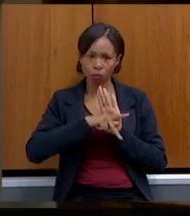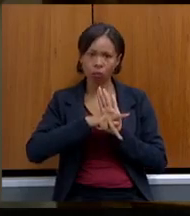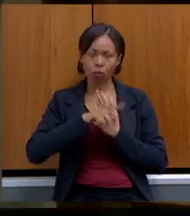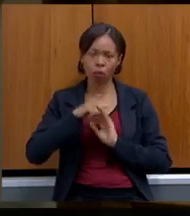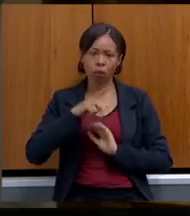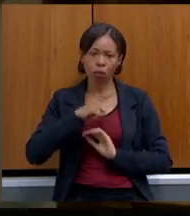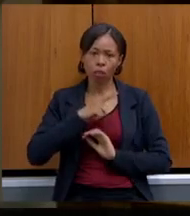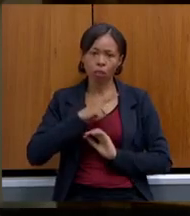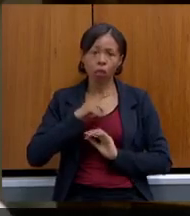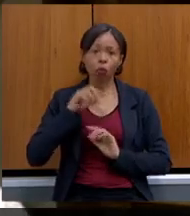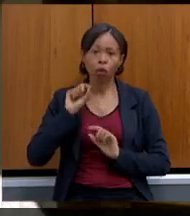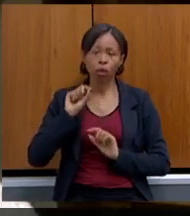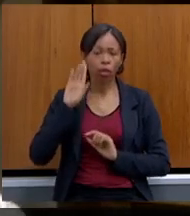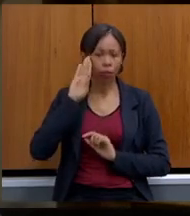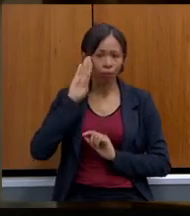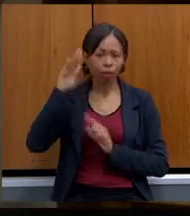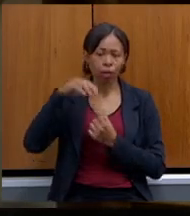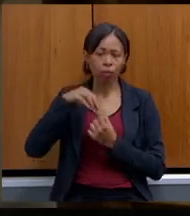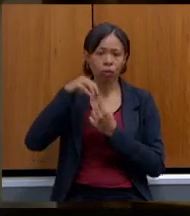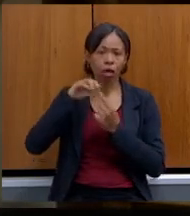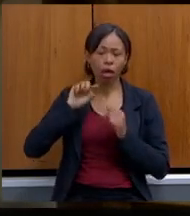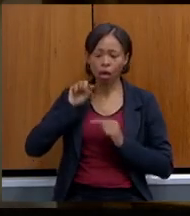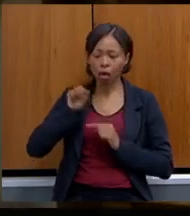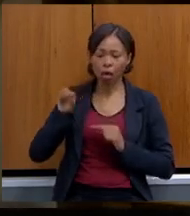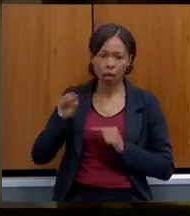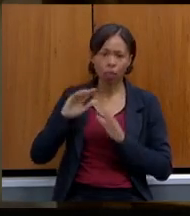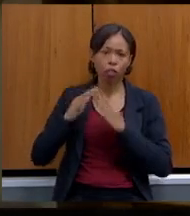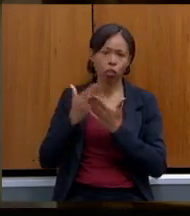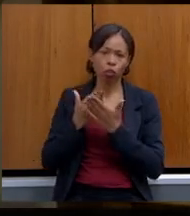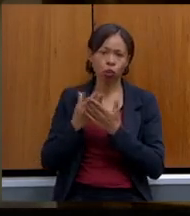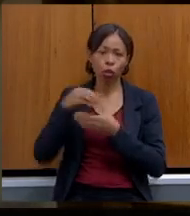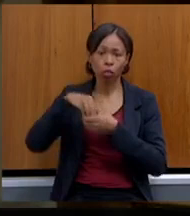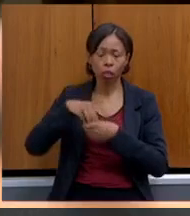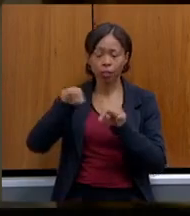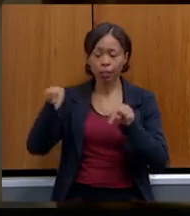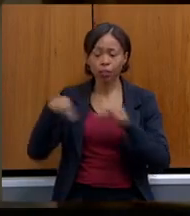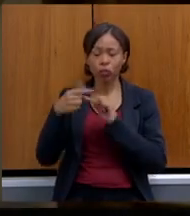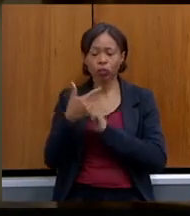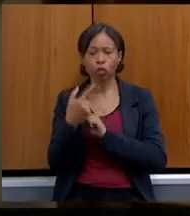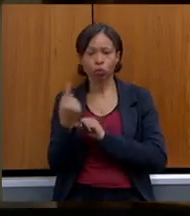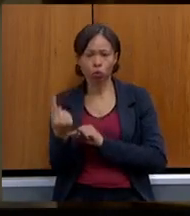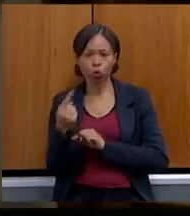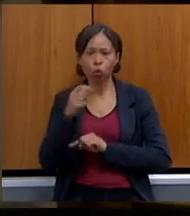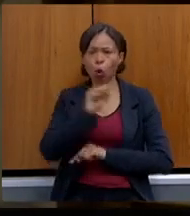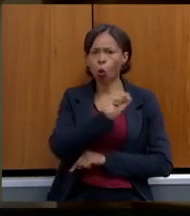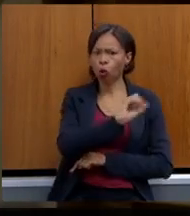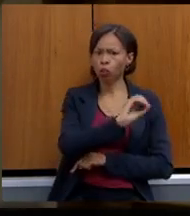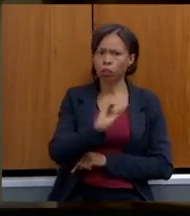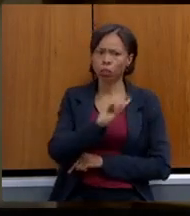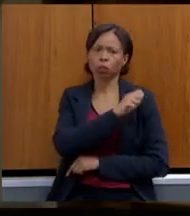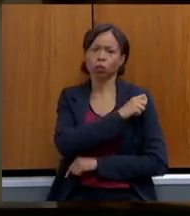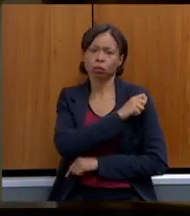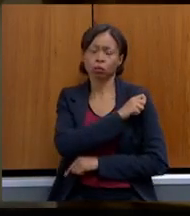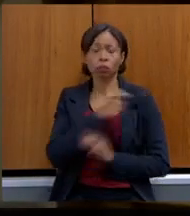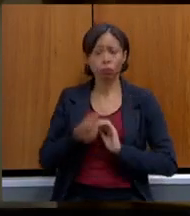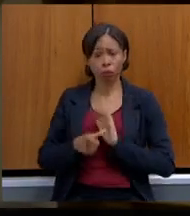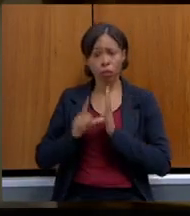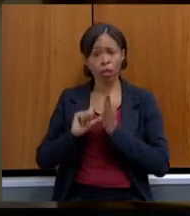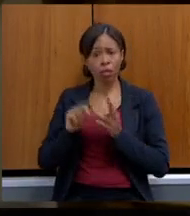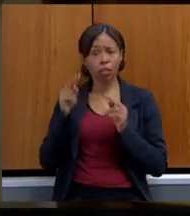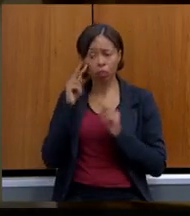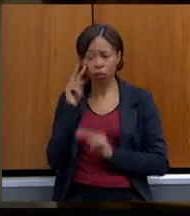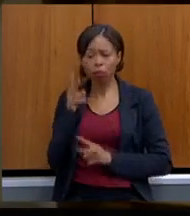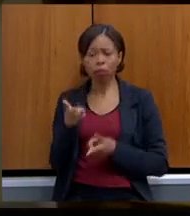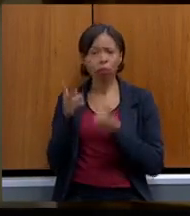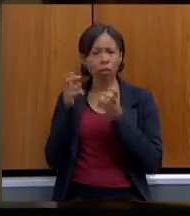da priorizando essas grandes escolas agrícolas de 21 salas mais de 400 alunos e a gente não tava né